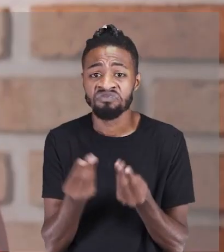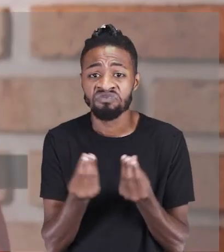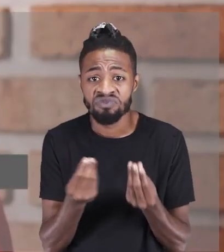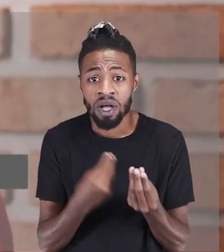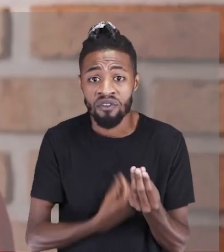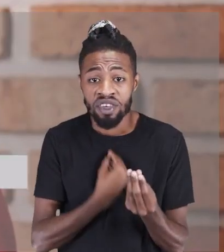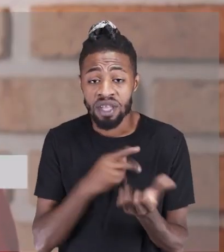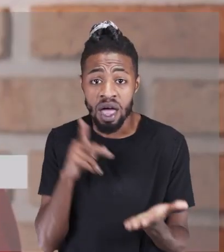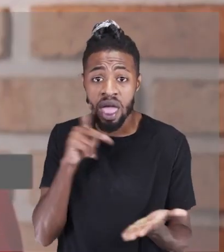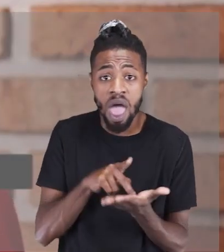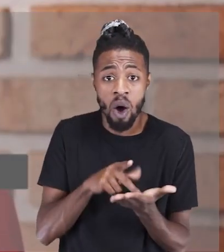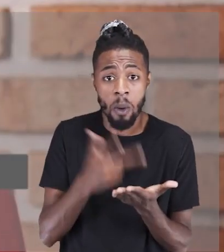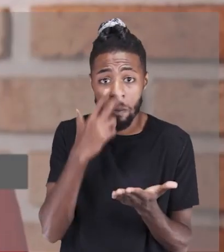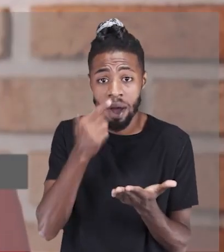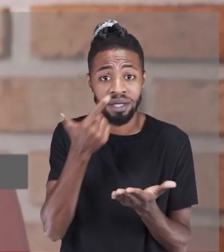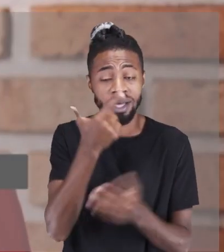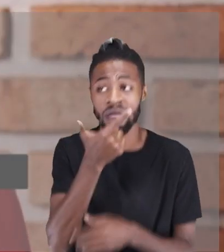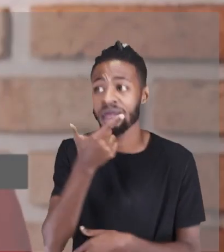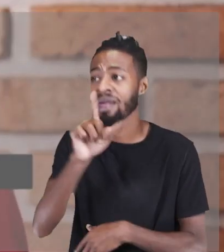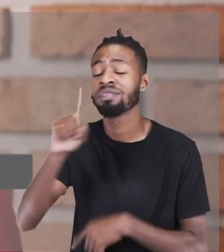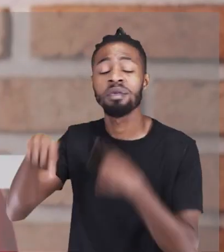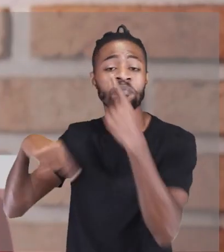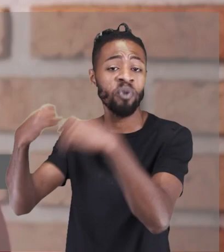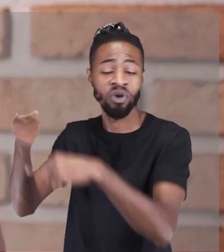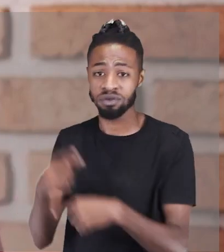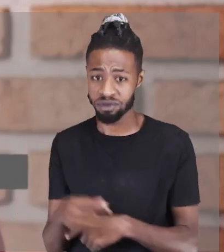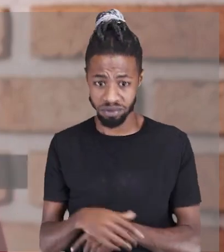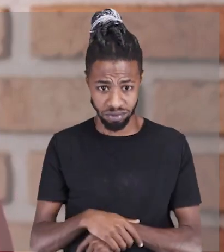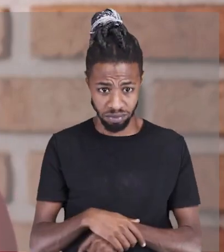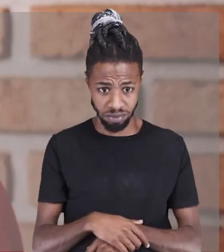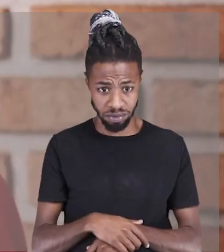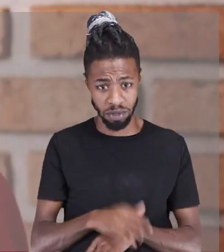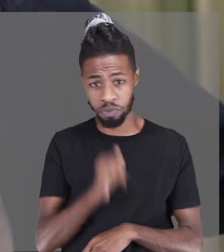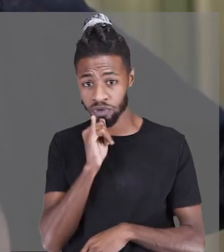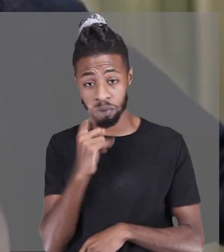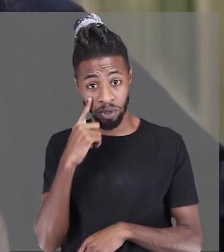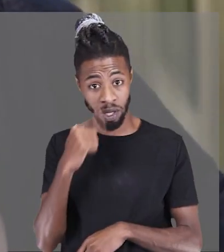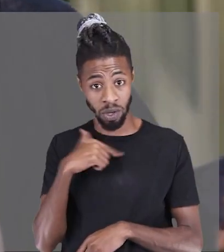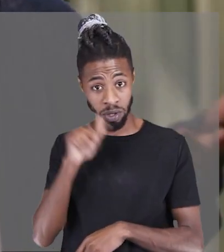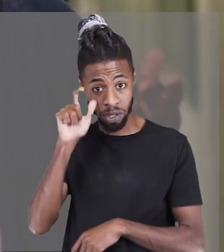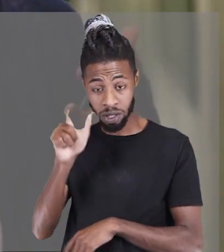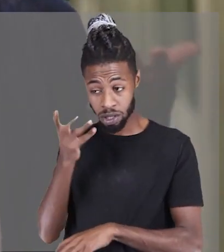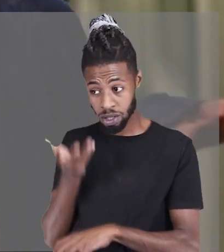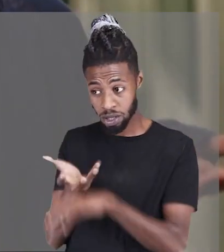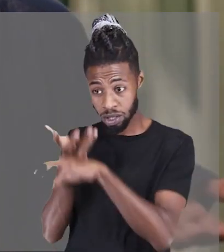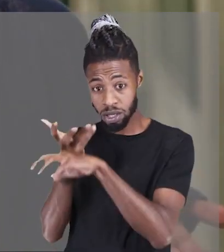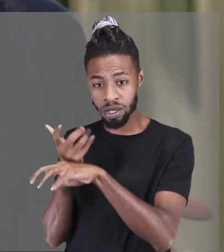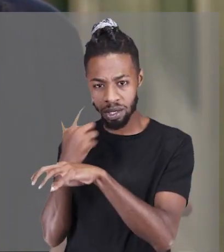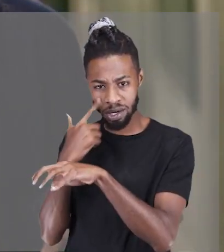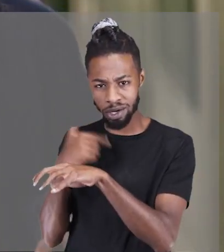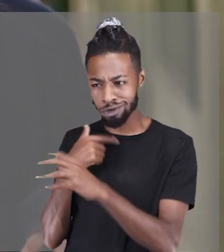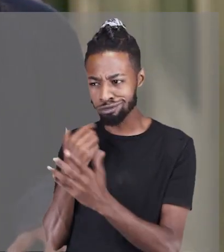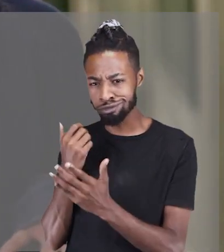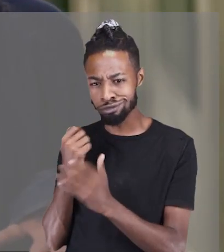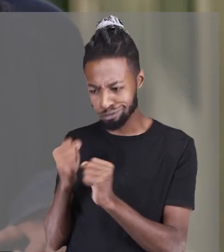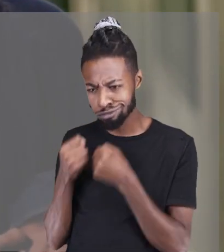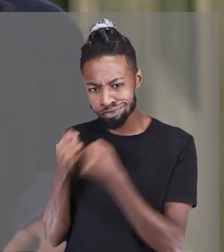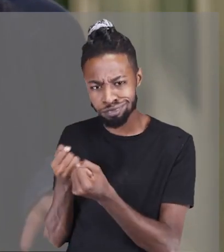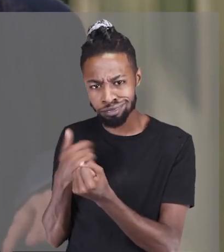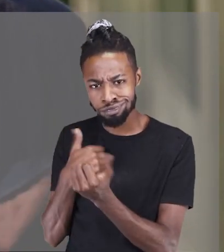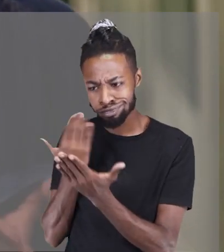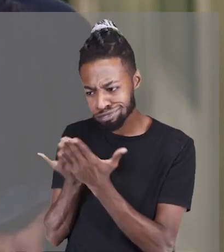A vida real, ela acaba sendo transposta para outro momento. Eu vivo depois. Por exemplo, quando eu me interesso pela matéria,